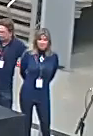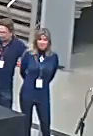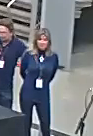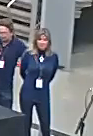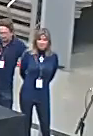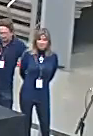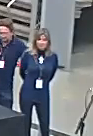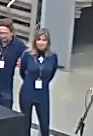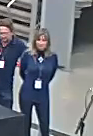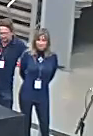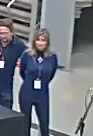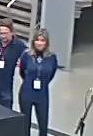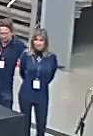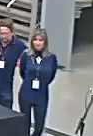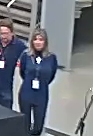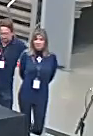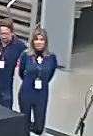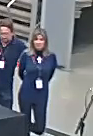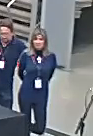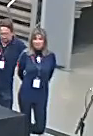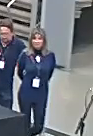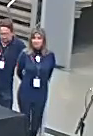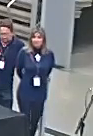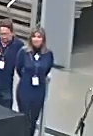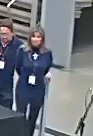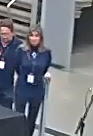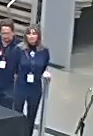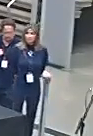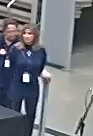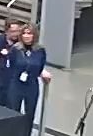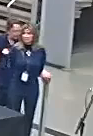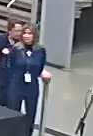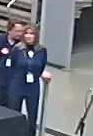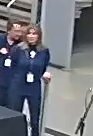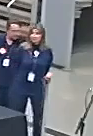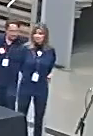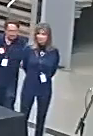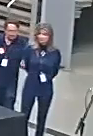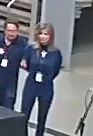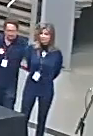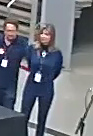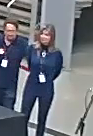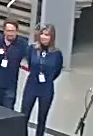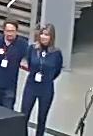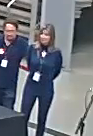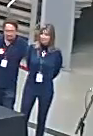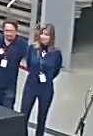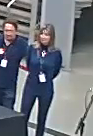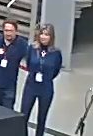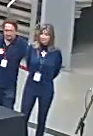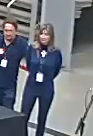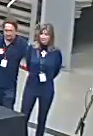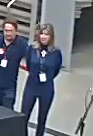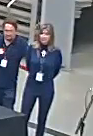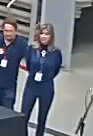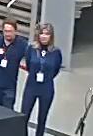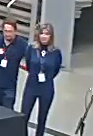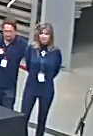porque nunca há uma vaga para nós todas as vezes a gente então eu gostaria que a mesa aqui